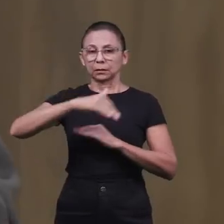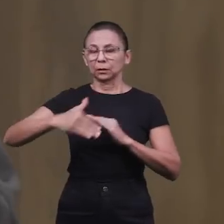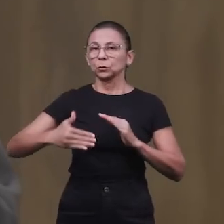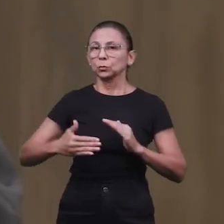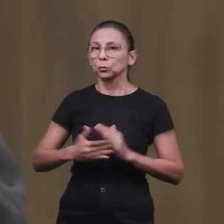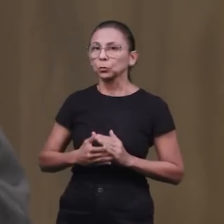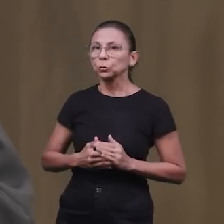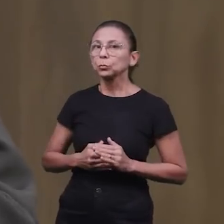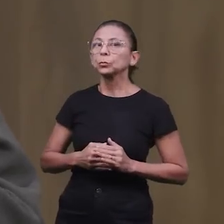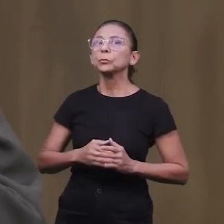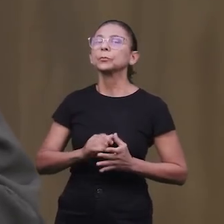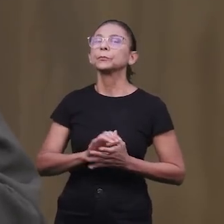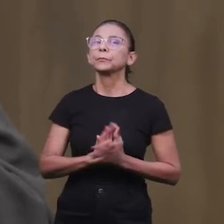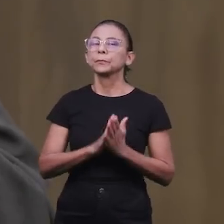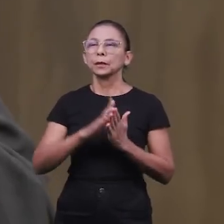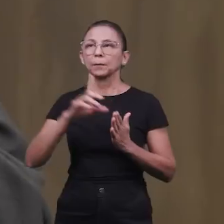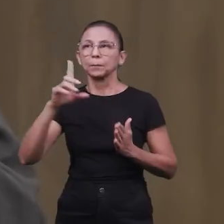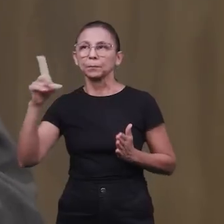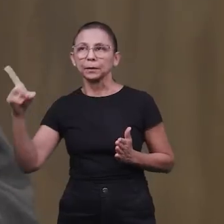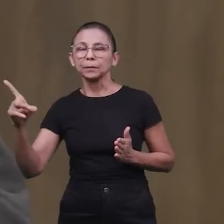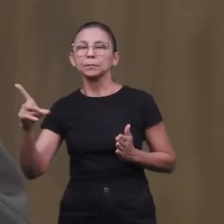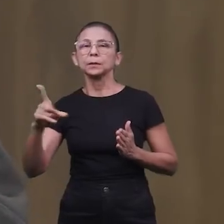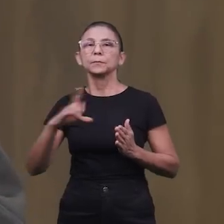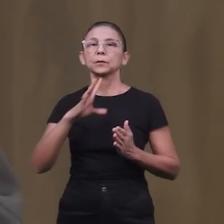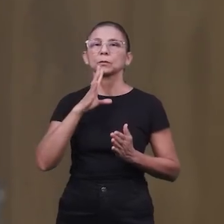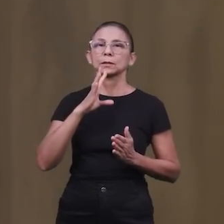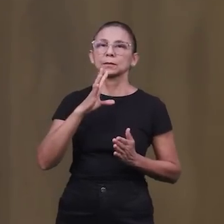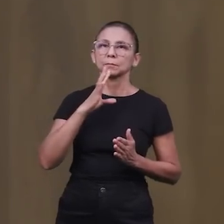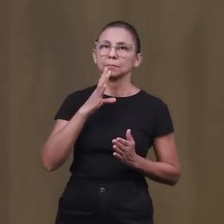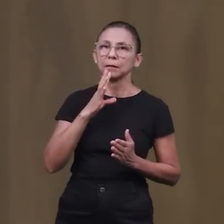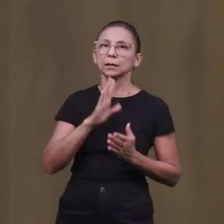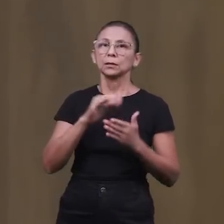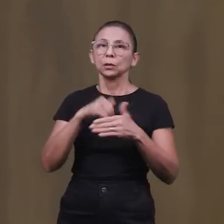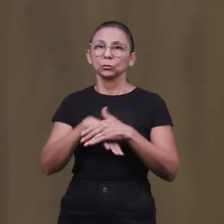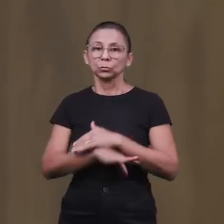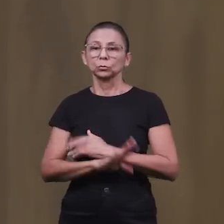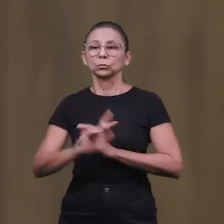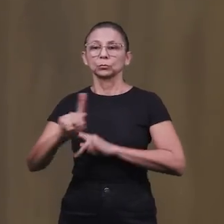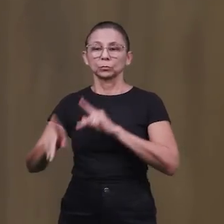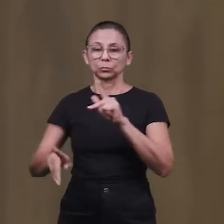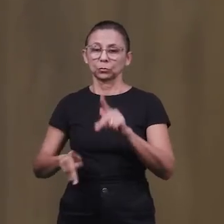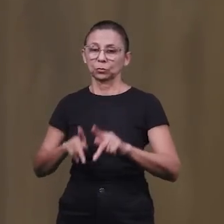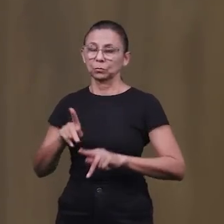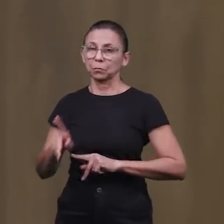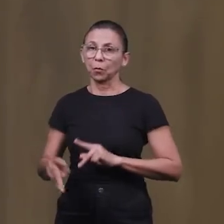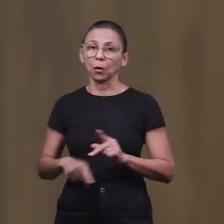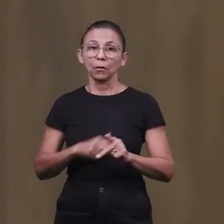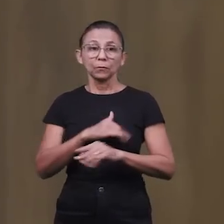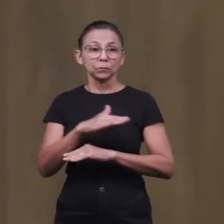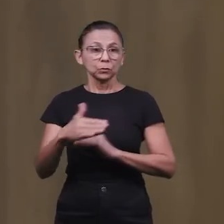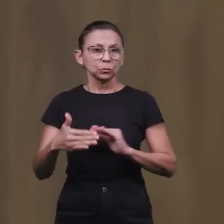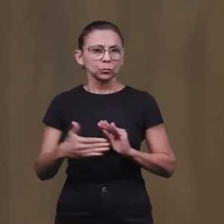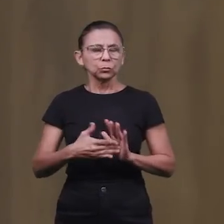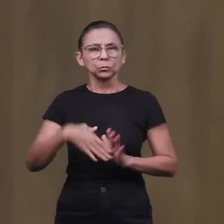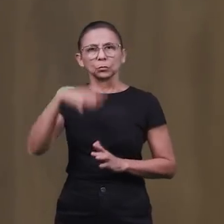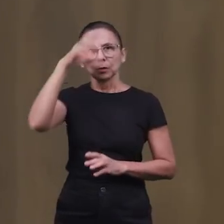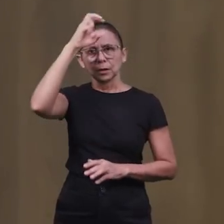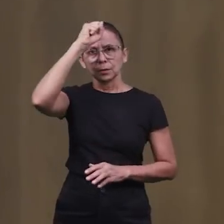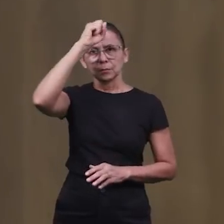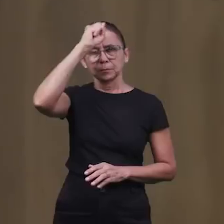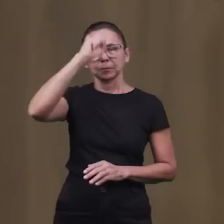Deus, mais o conhecimento geral, mais o costume dos povos, ou seja, que ele aprenda